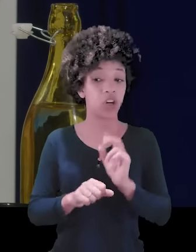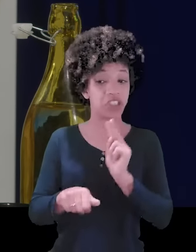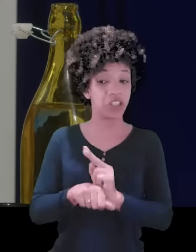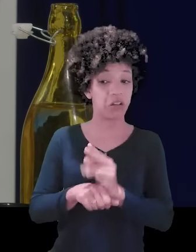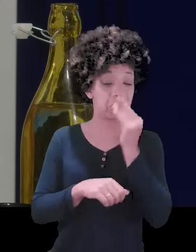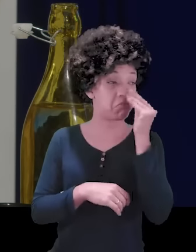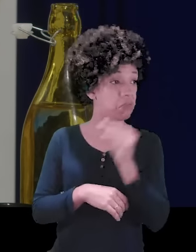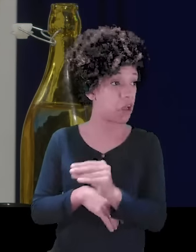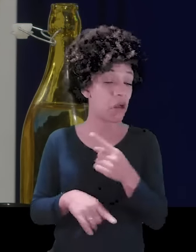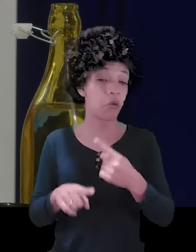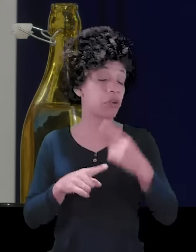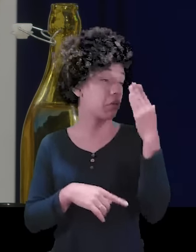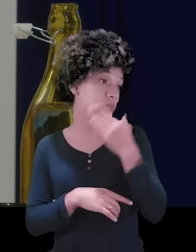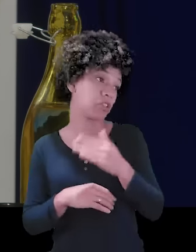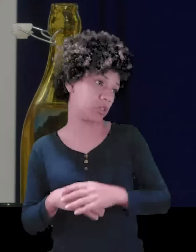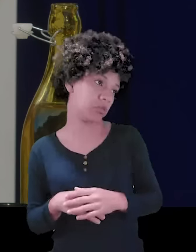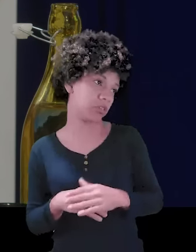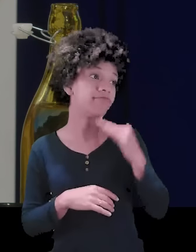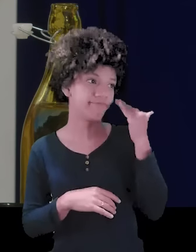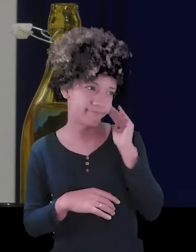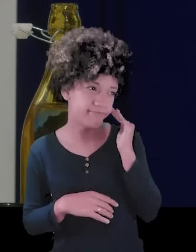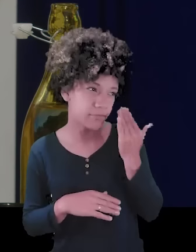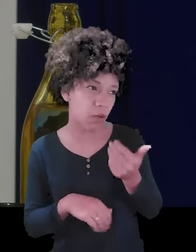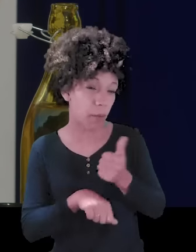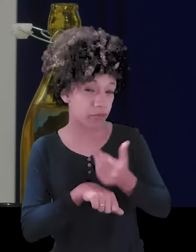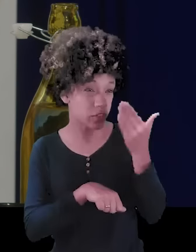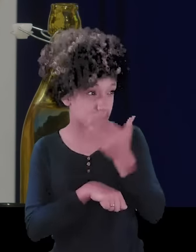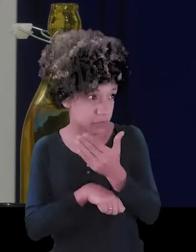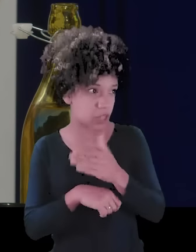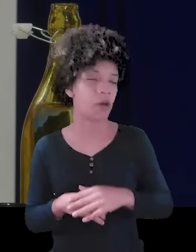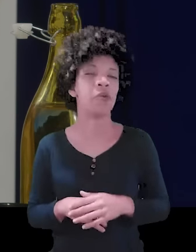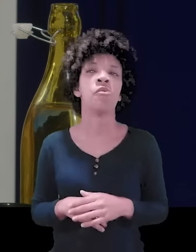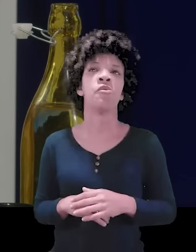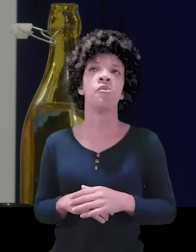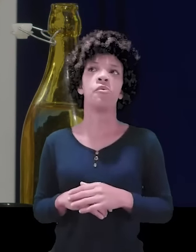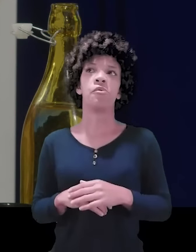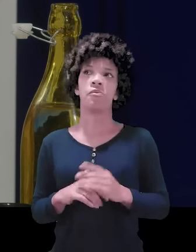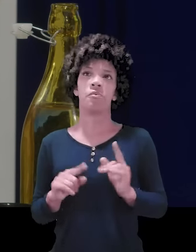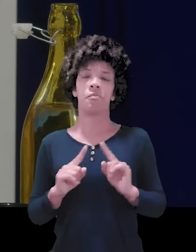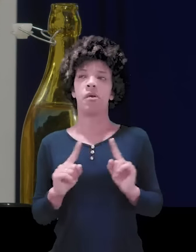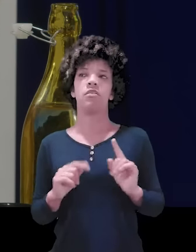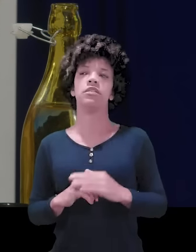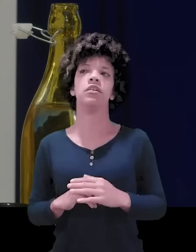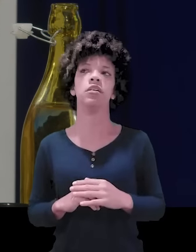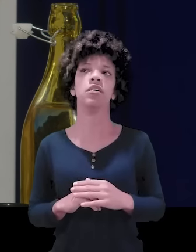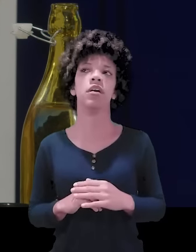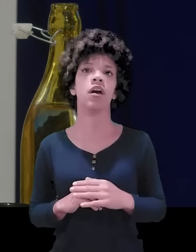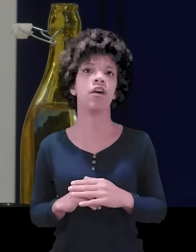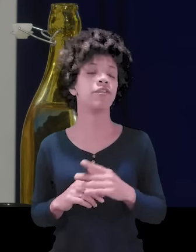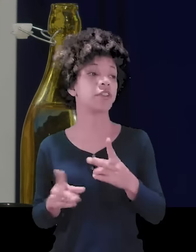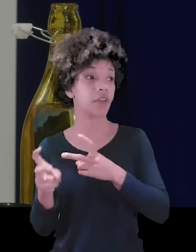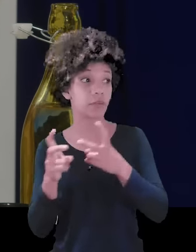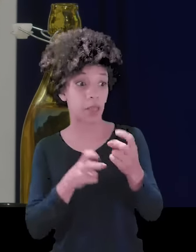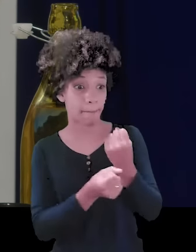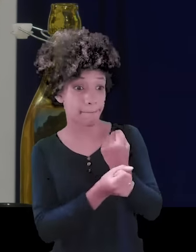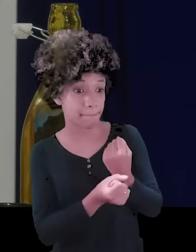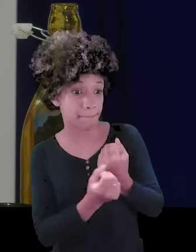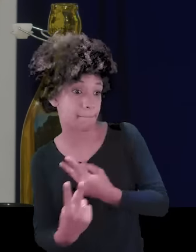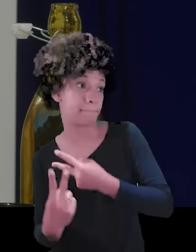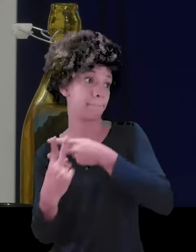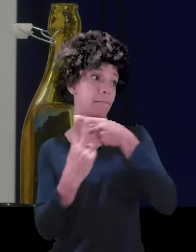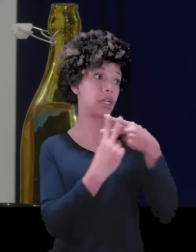porque aquela de contas é porque eu tô sem entendeu então é aí você vai prender essas